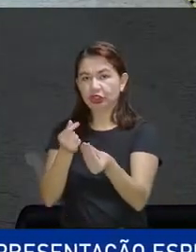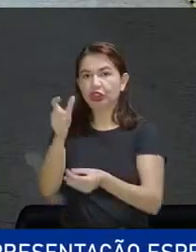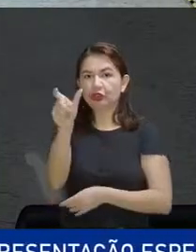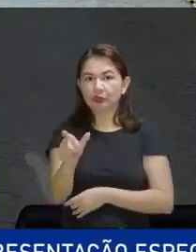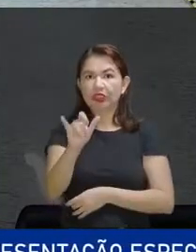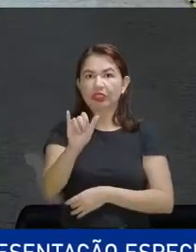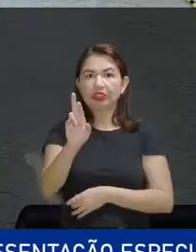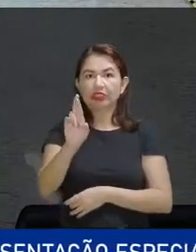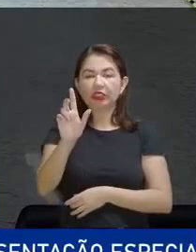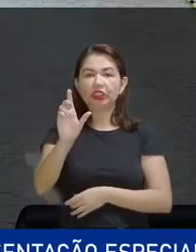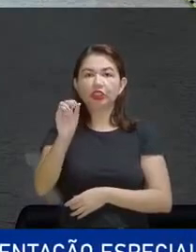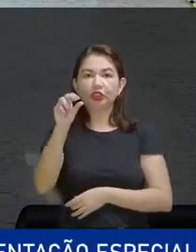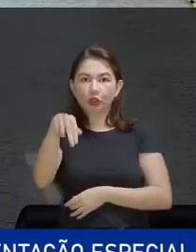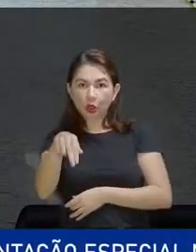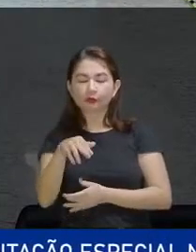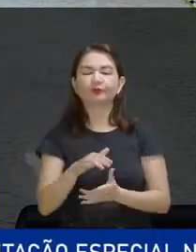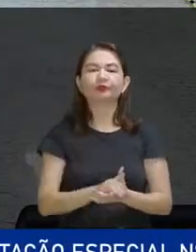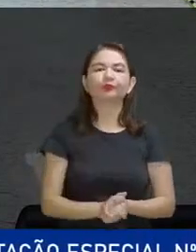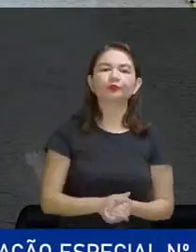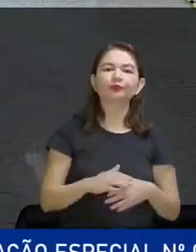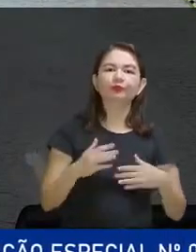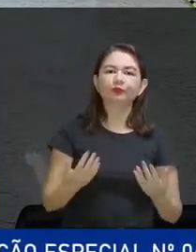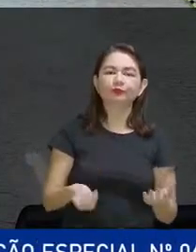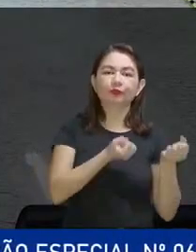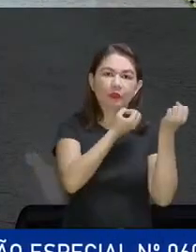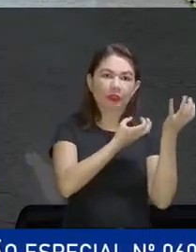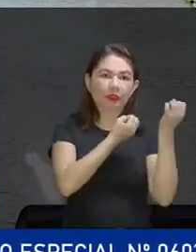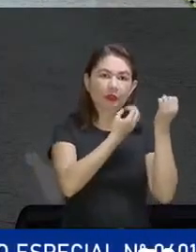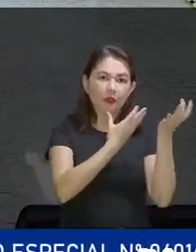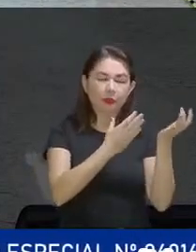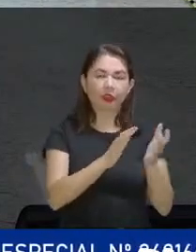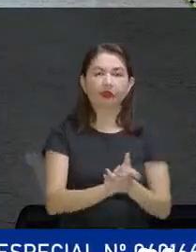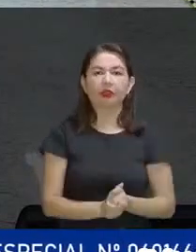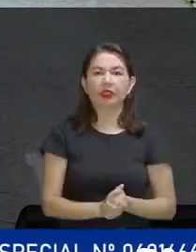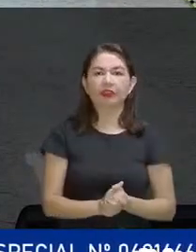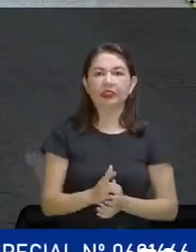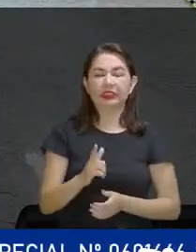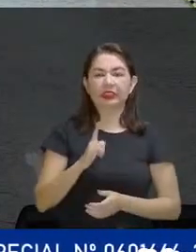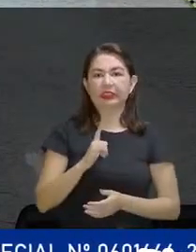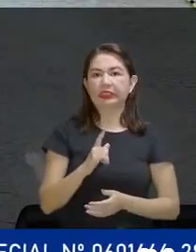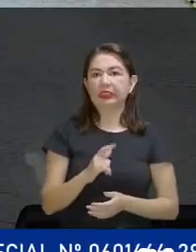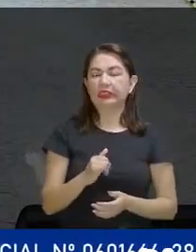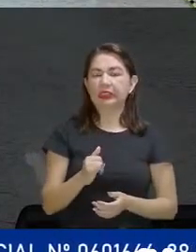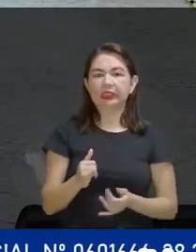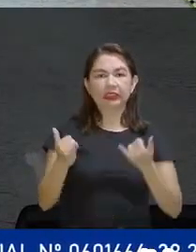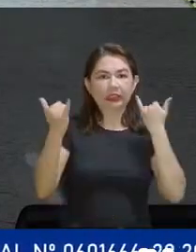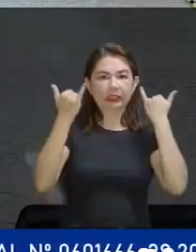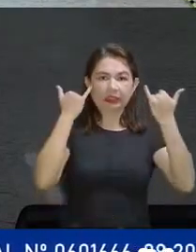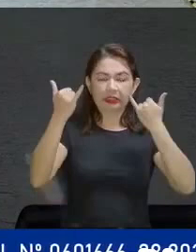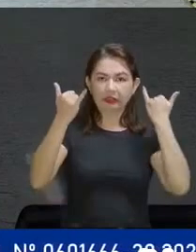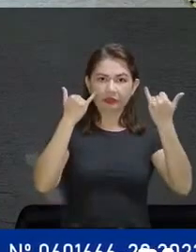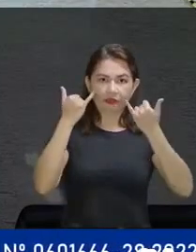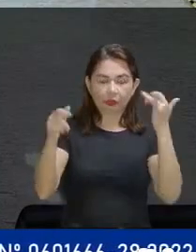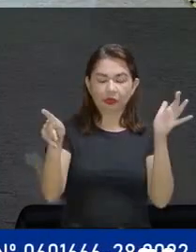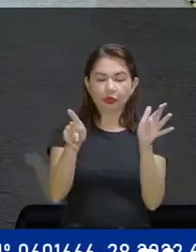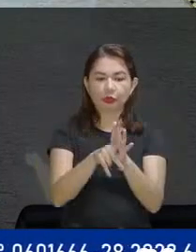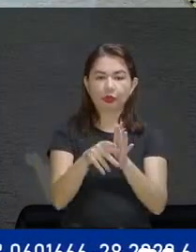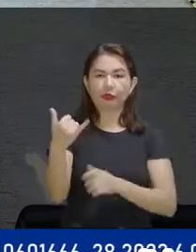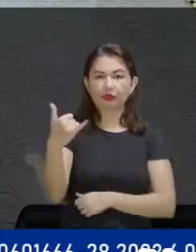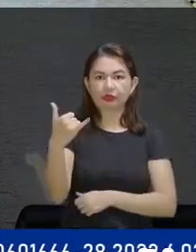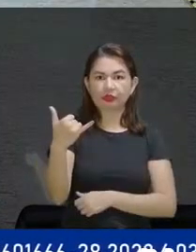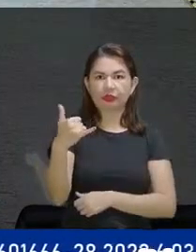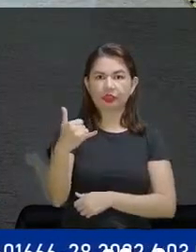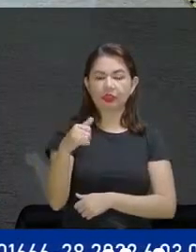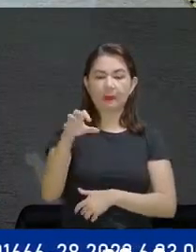da busca veicular e as condições de depoimentos envolvidos, tem-se os dados extraídos formalmente dos aparelhos